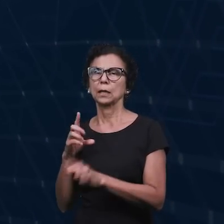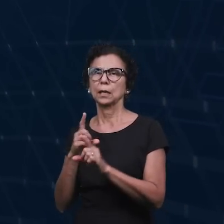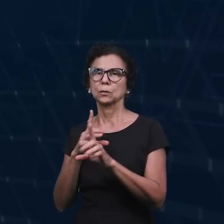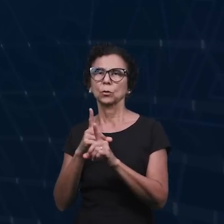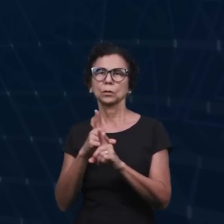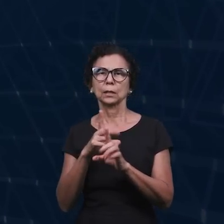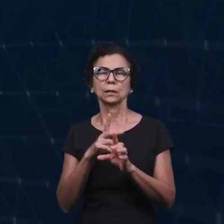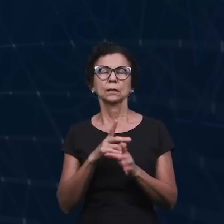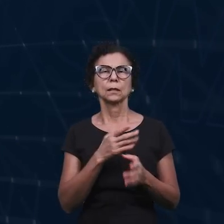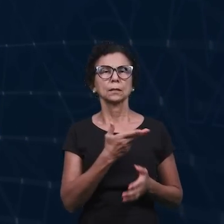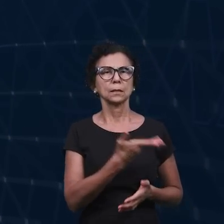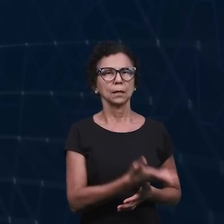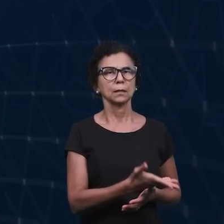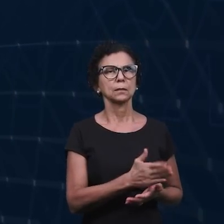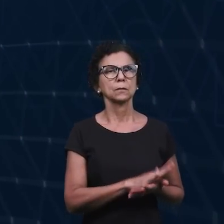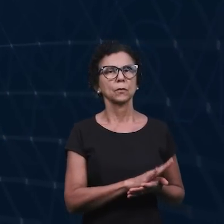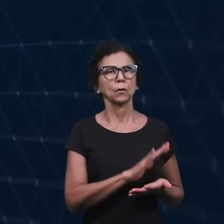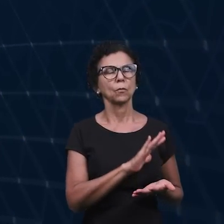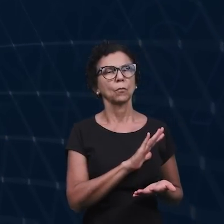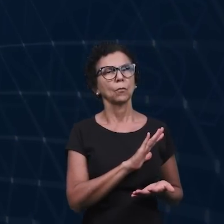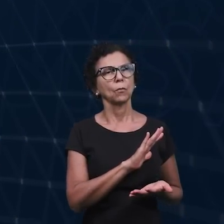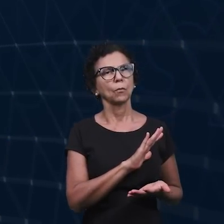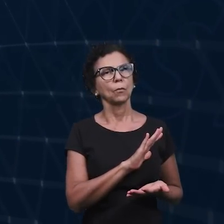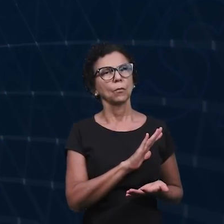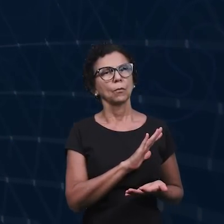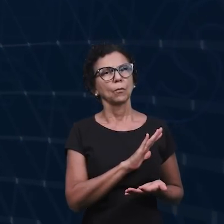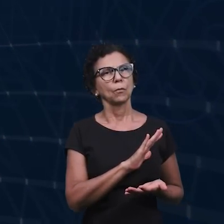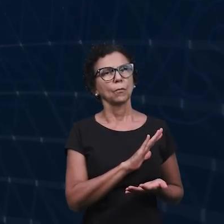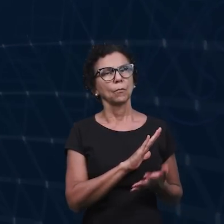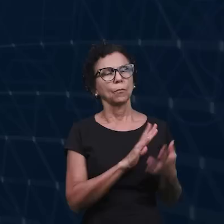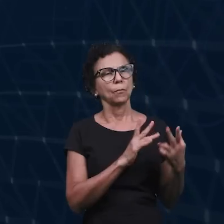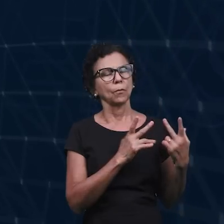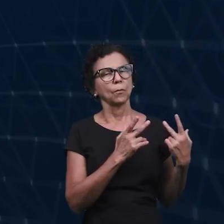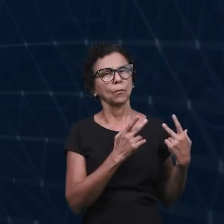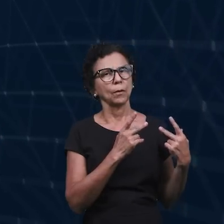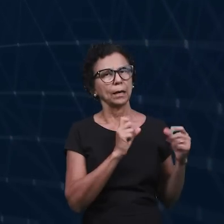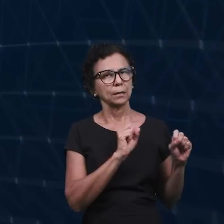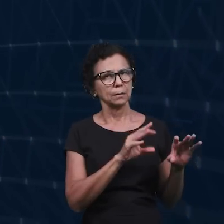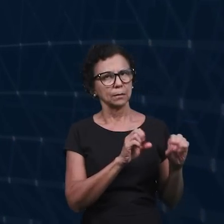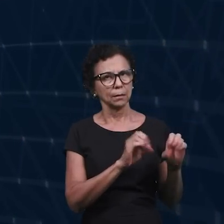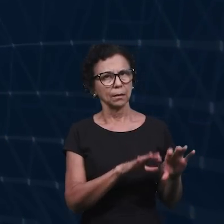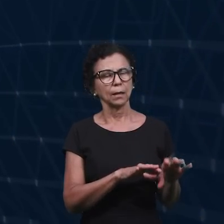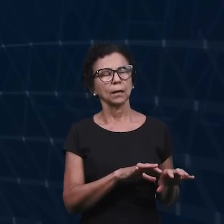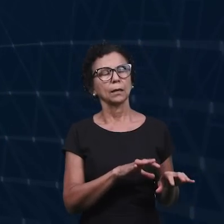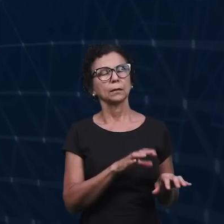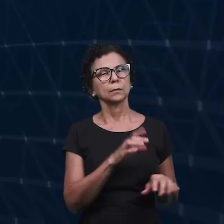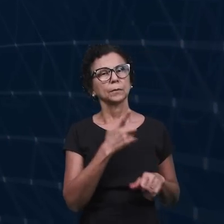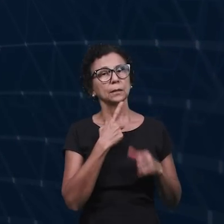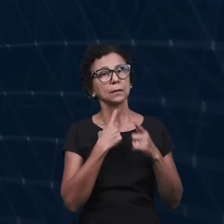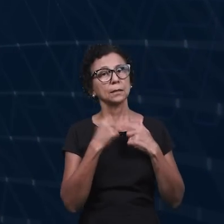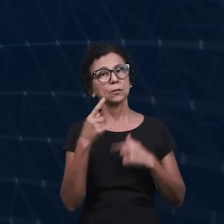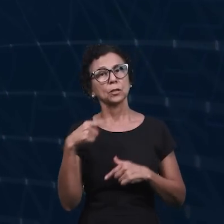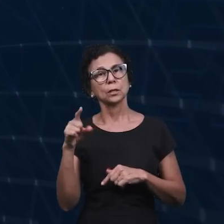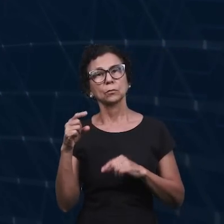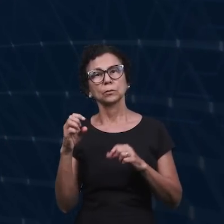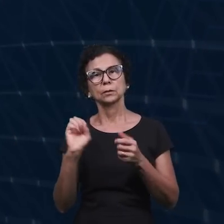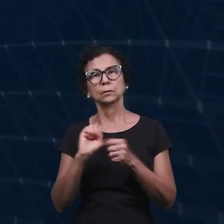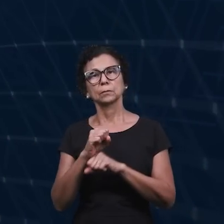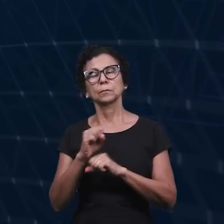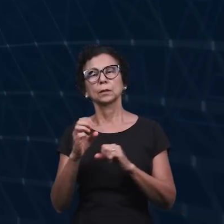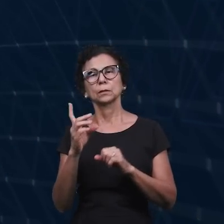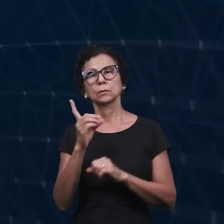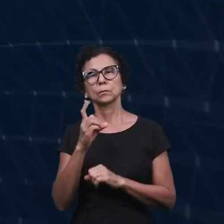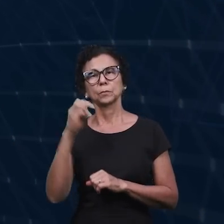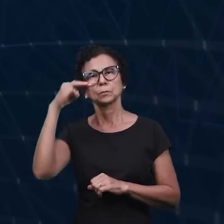manifestaram o desejo de estarem em nossos seminários, em Domingos Martins, já